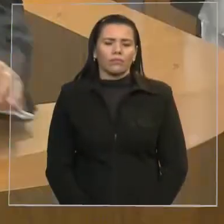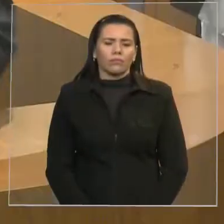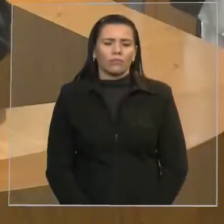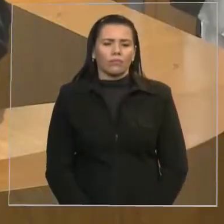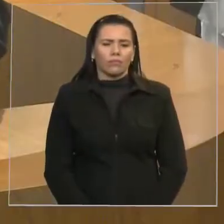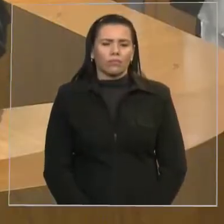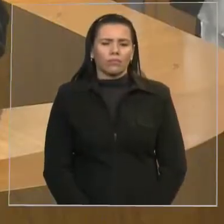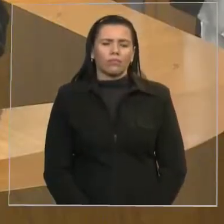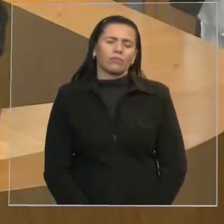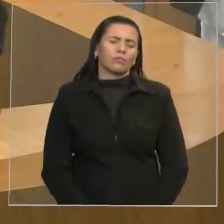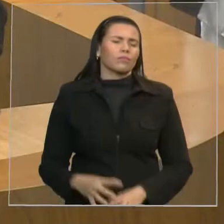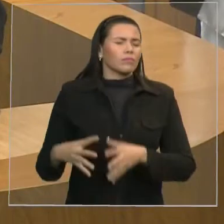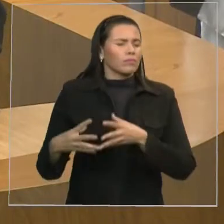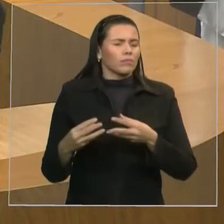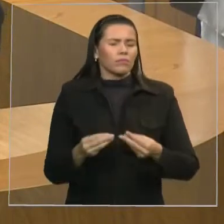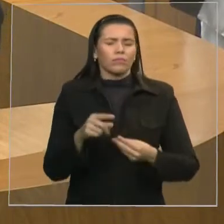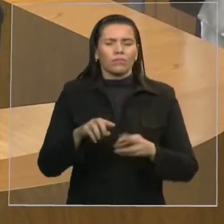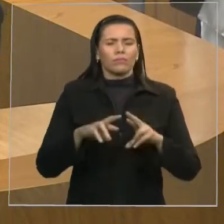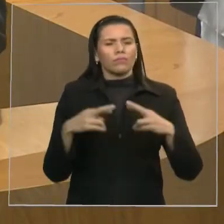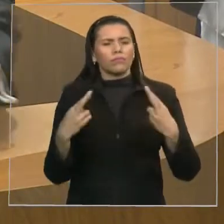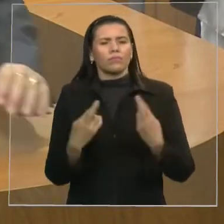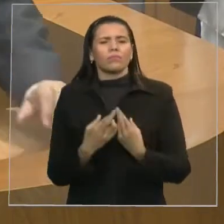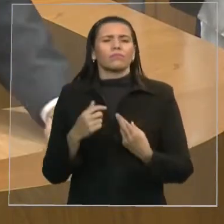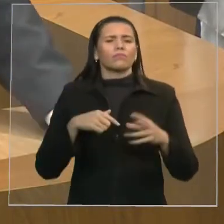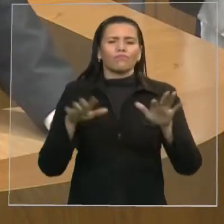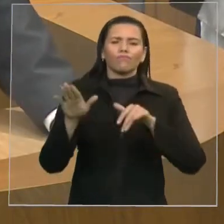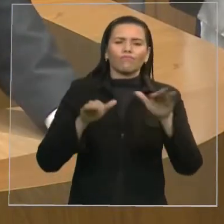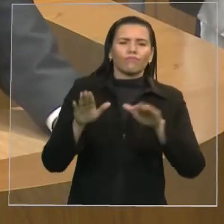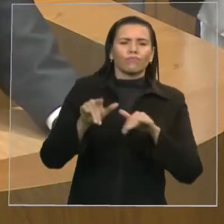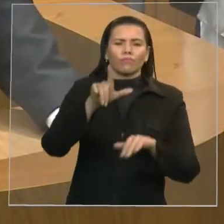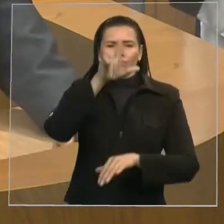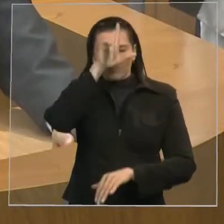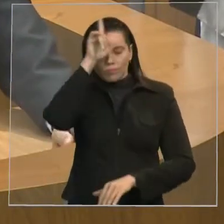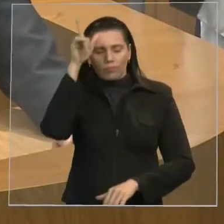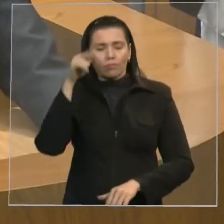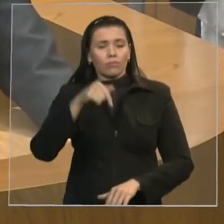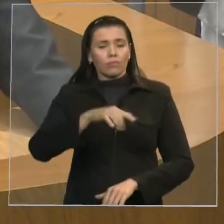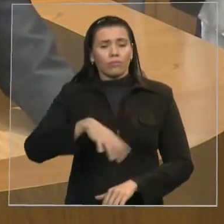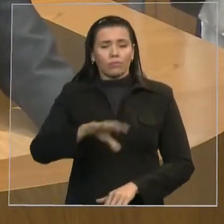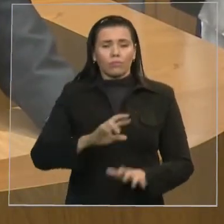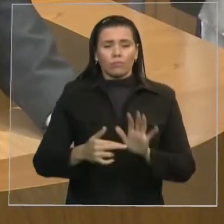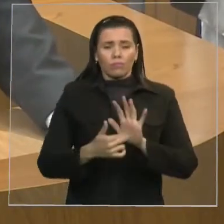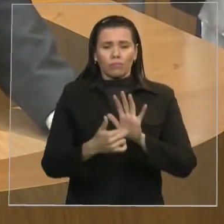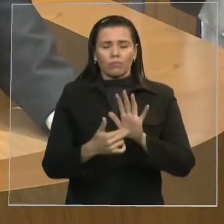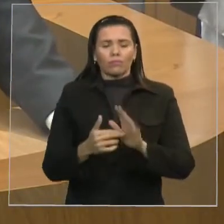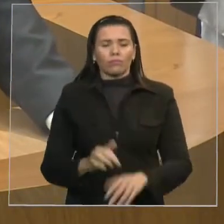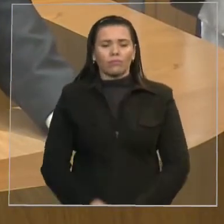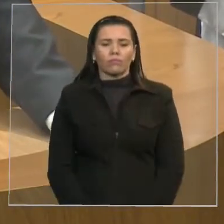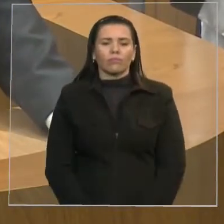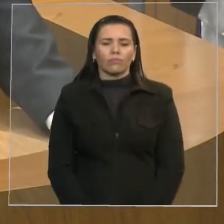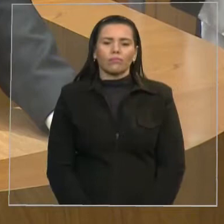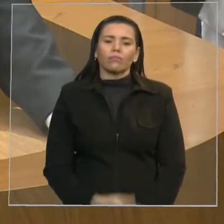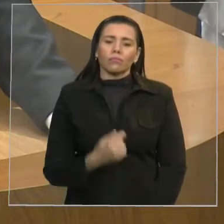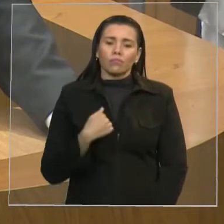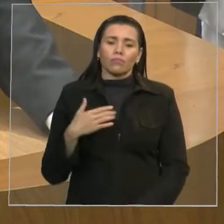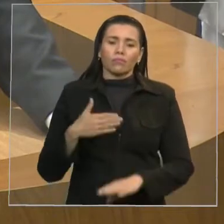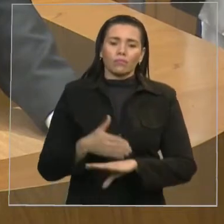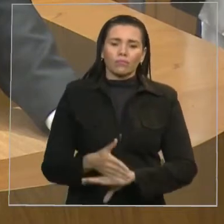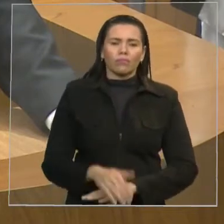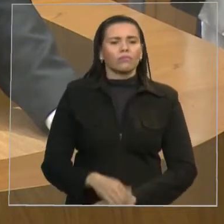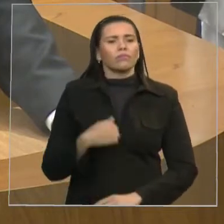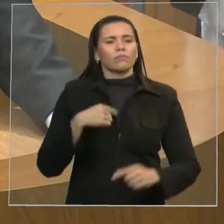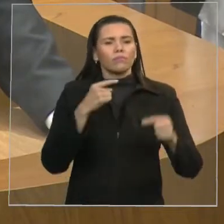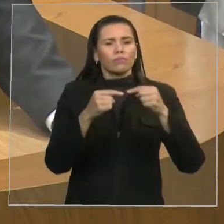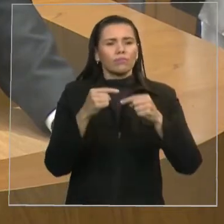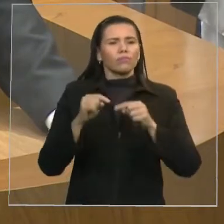várias lideranças da cidade de Humberto de Campos. Eu, durante o período que estive lá, fiz uma